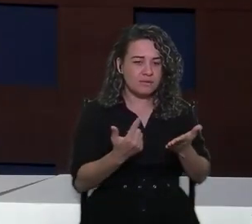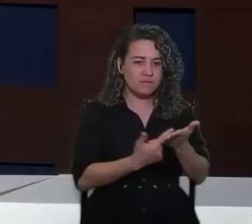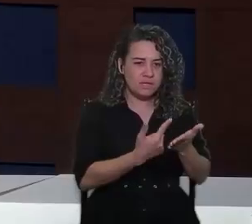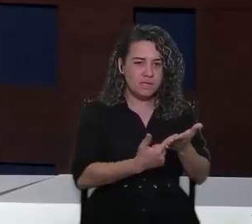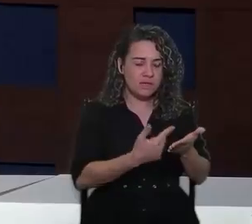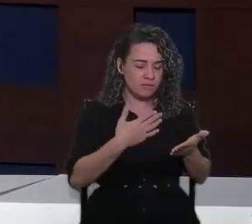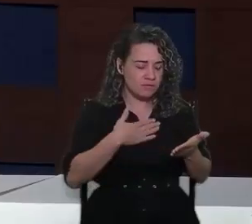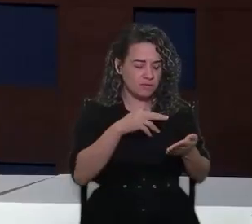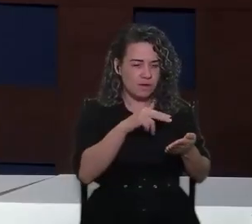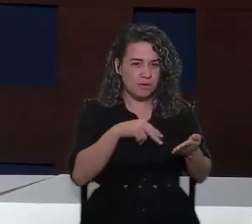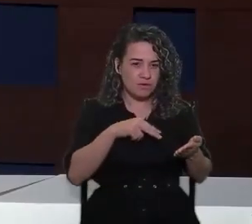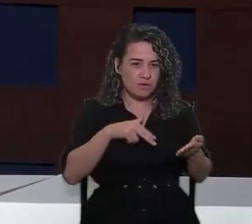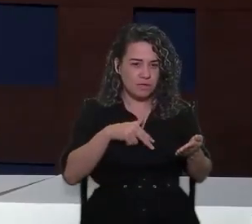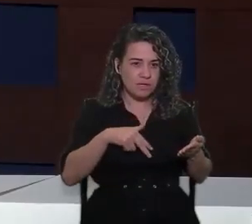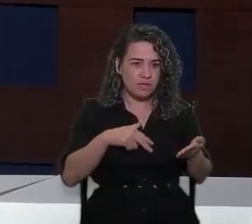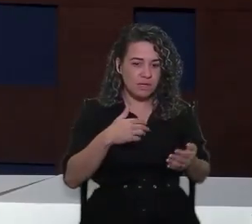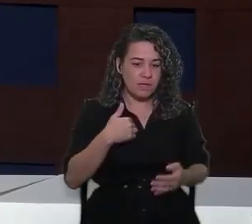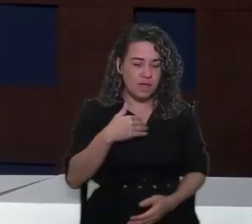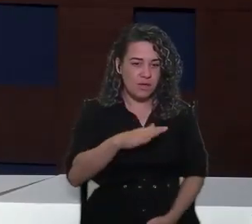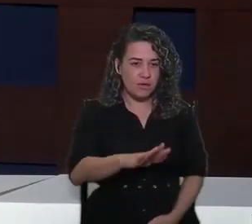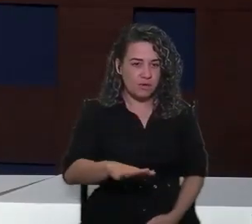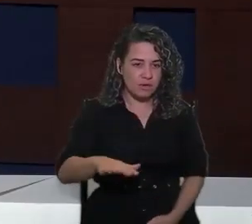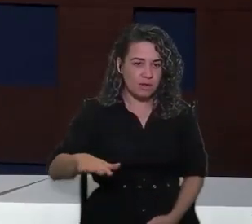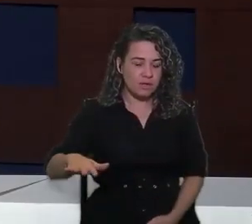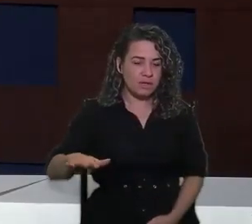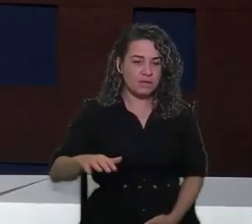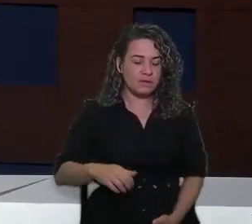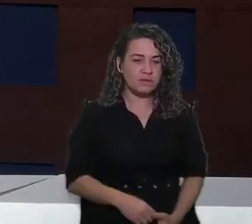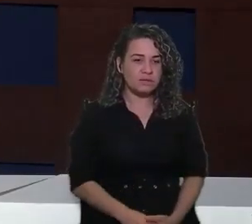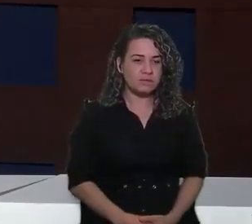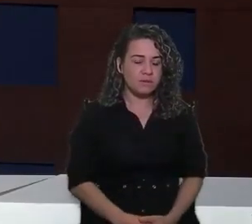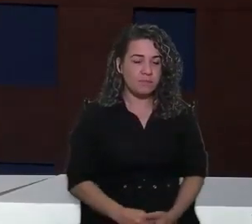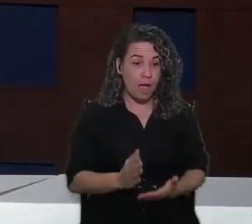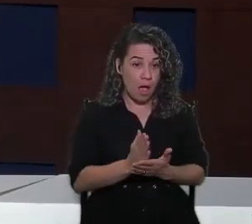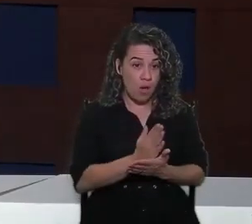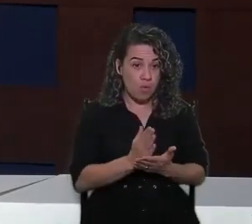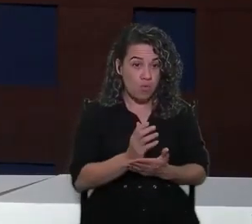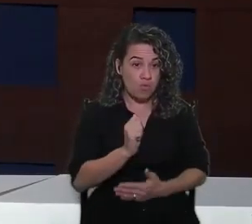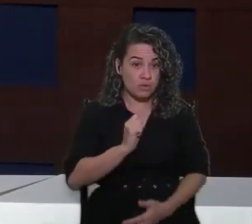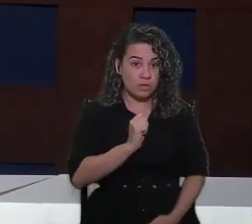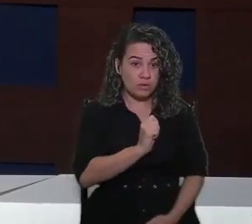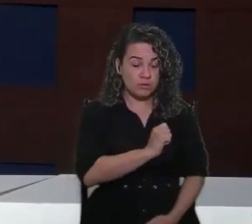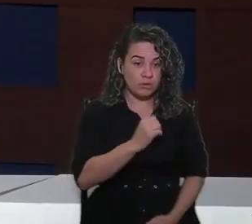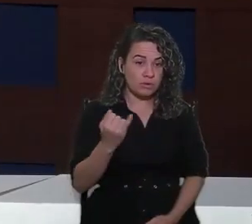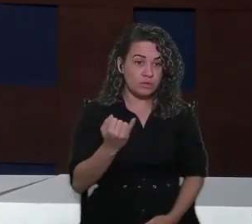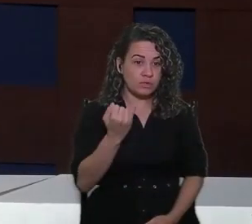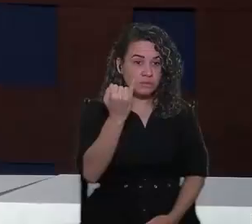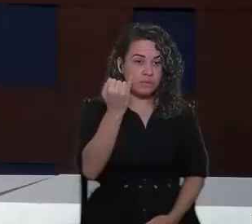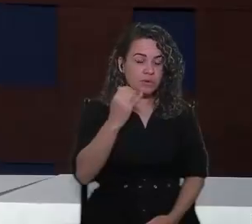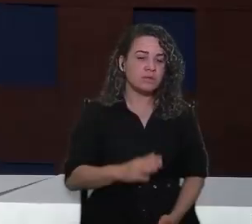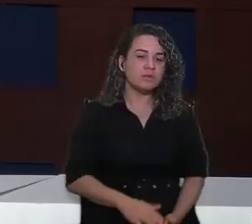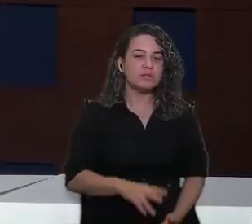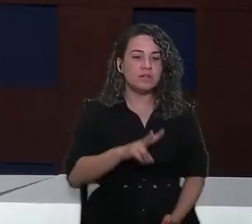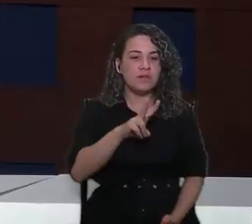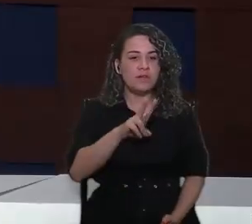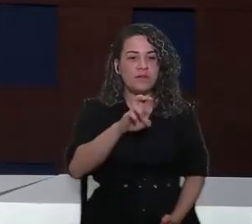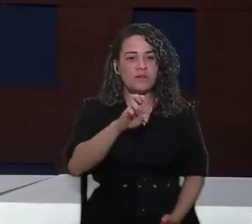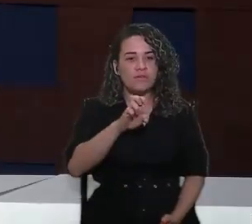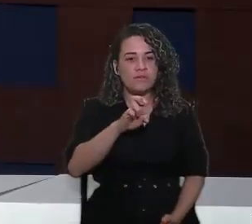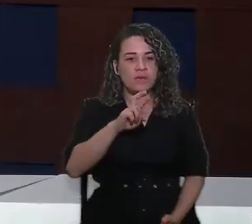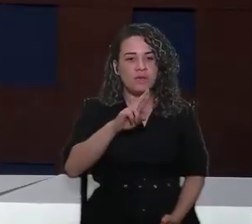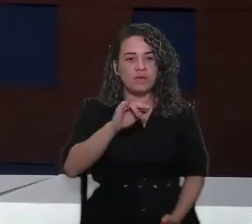E alguns autores que foram muito importantes para mim. Né? O Viriato Correia, do